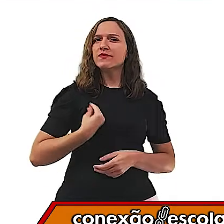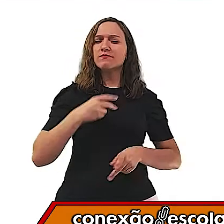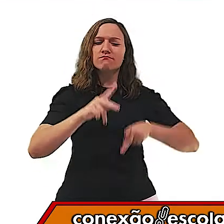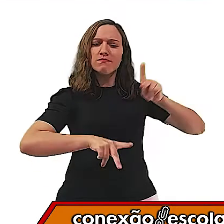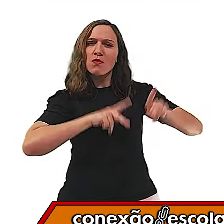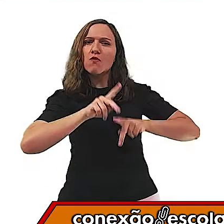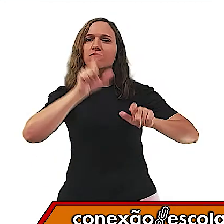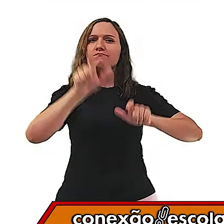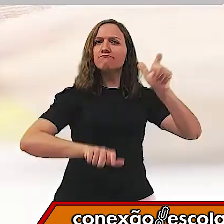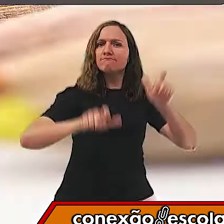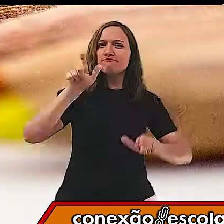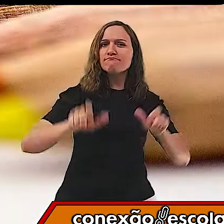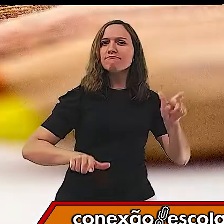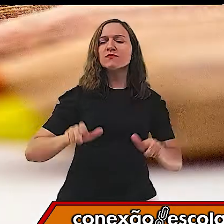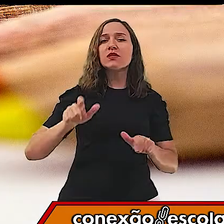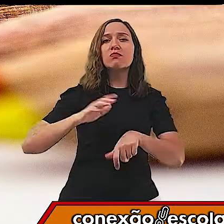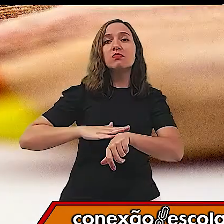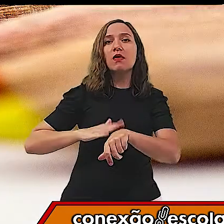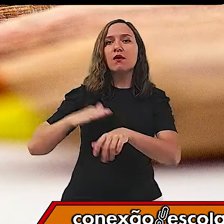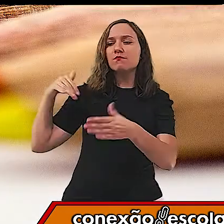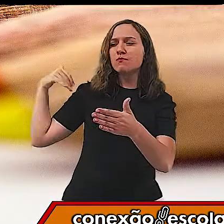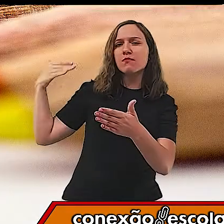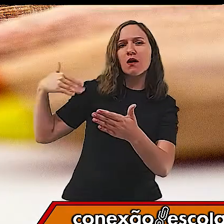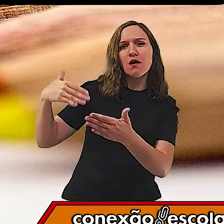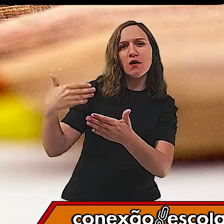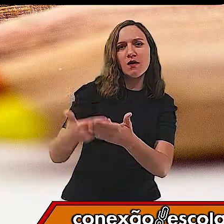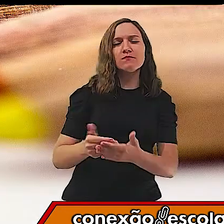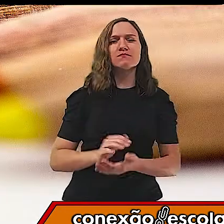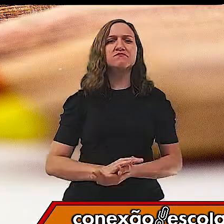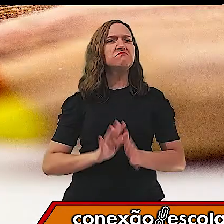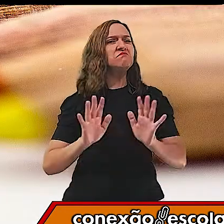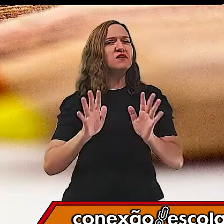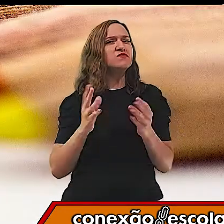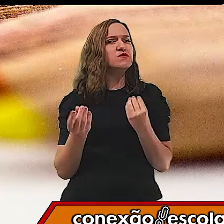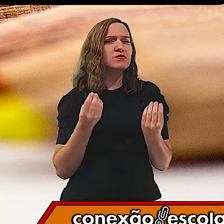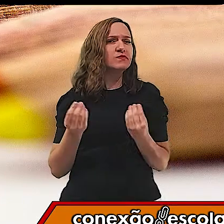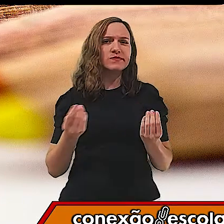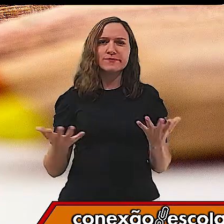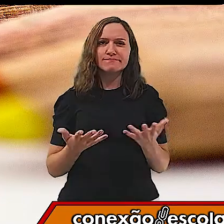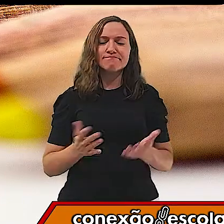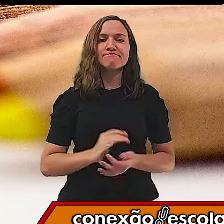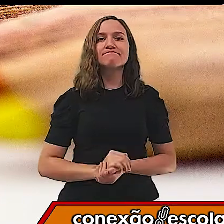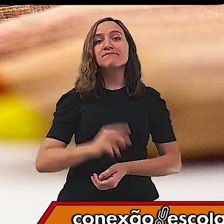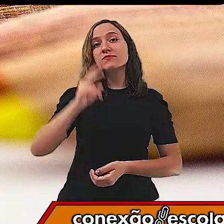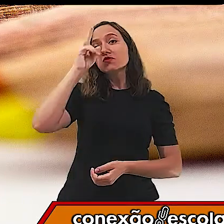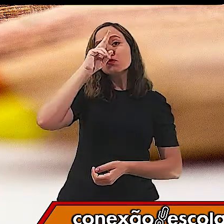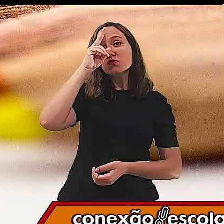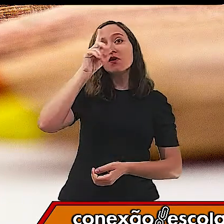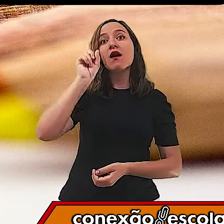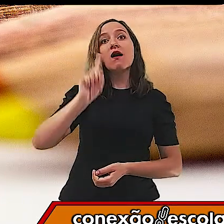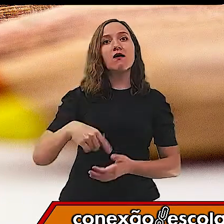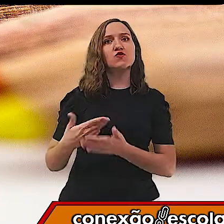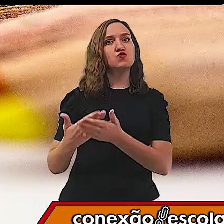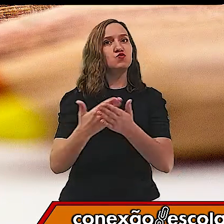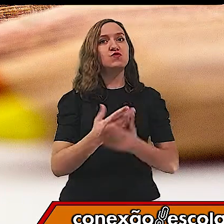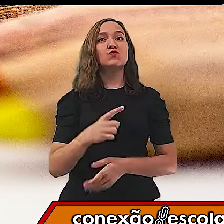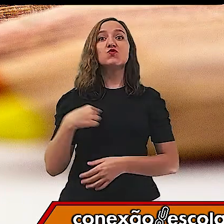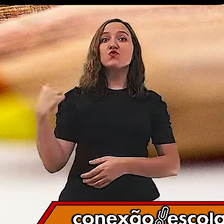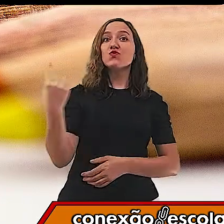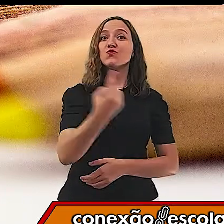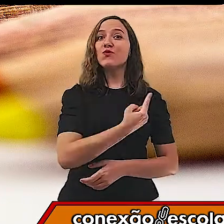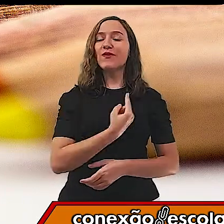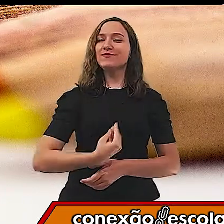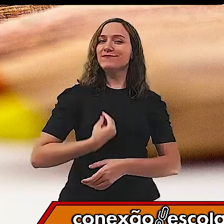tempo. Como assim, tia Isabela? Ah, então história vai estudar a nossa vida?